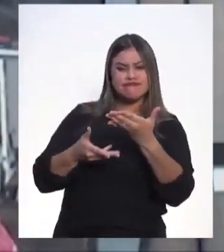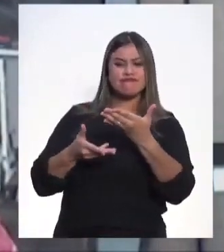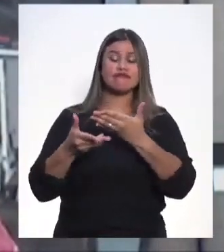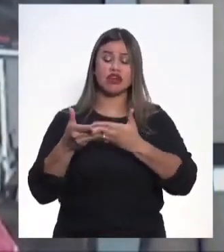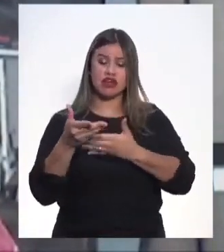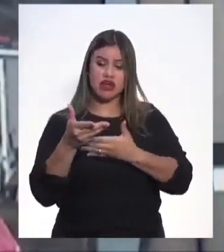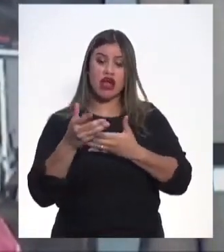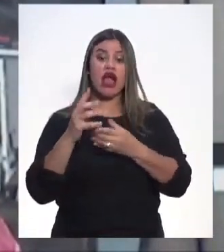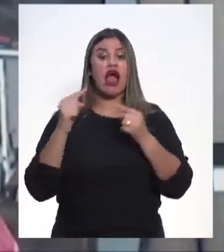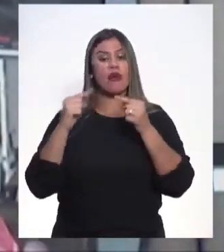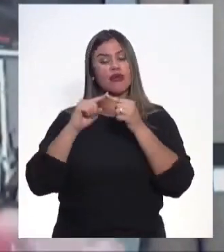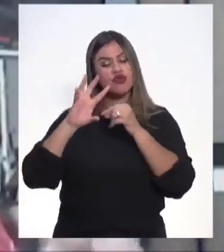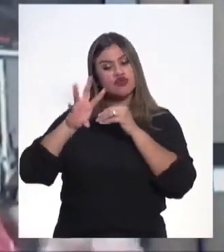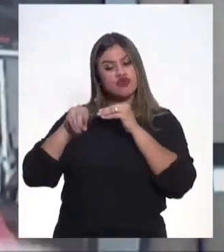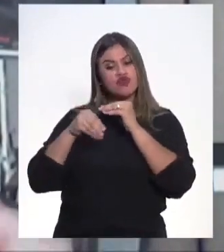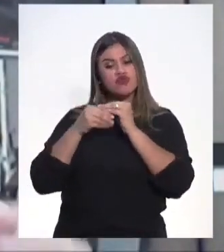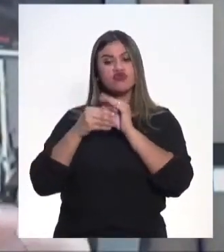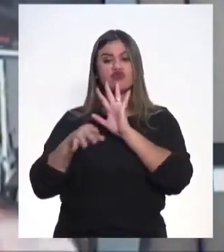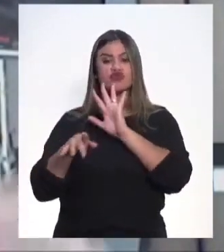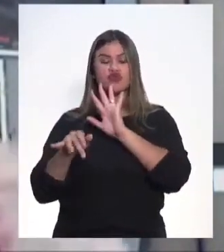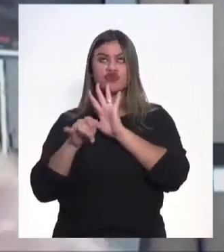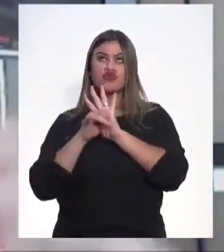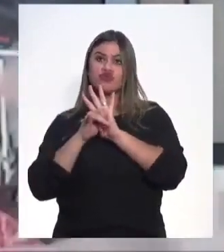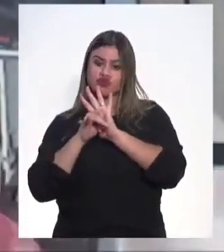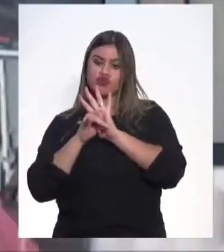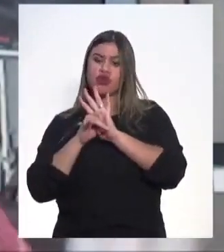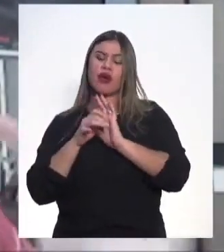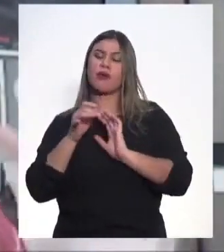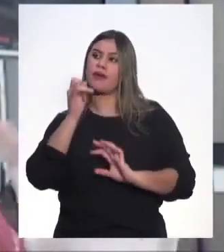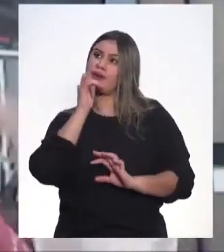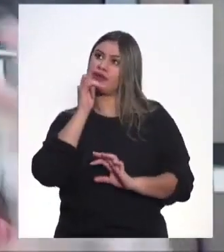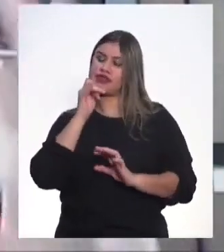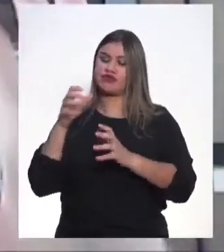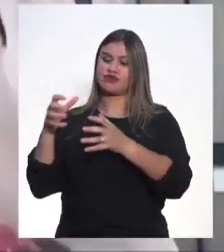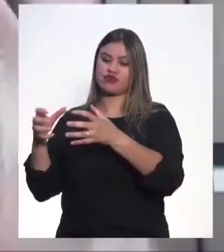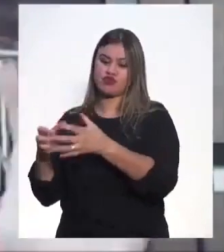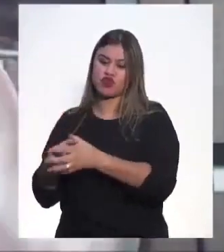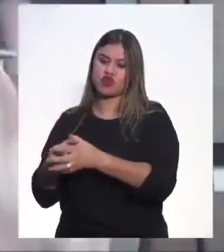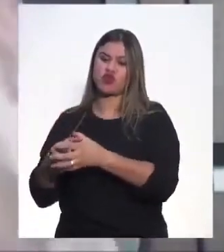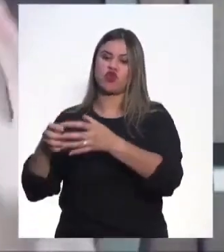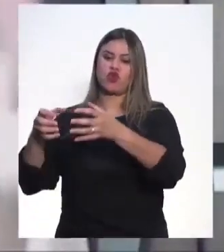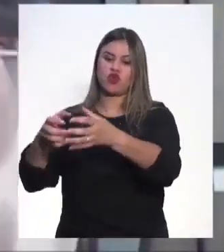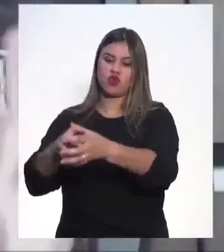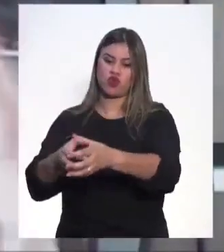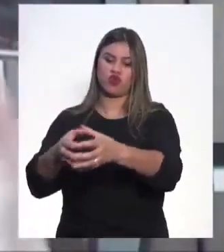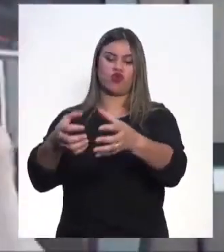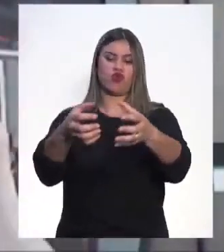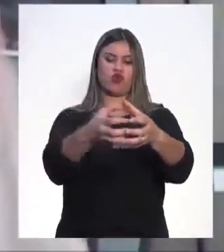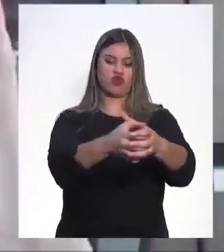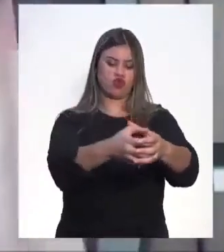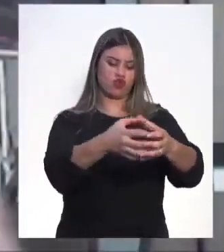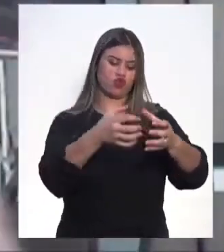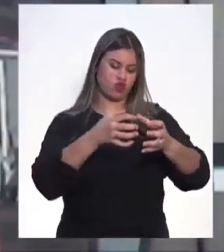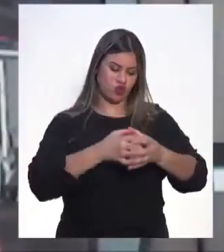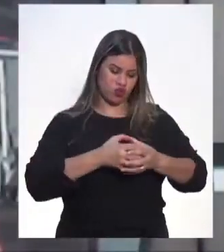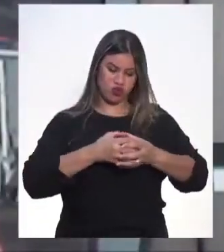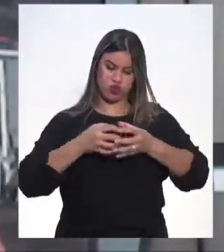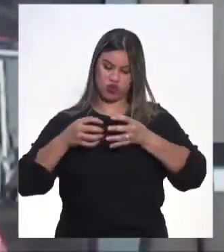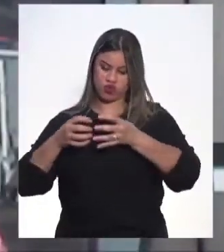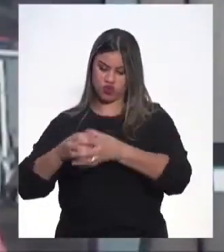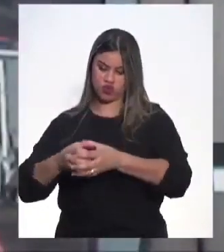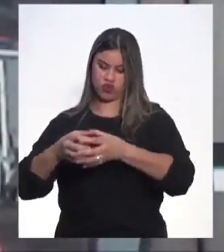nossa identidade. Né? Então, vamos pensar um conjunto de grupos, né, e esses grupos eles vão